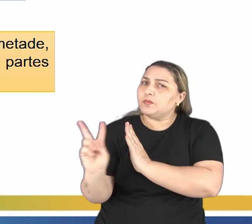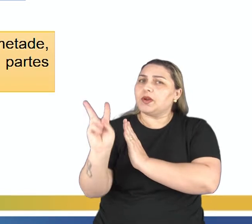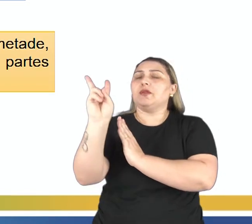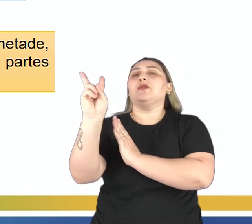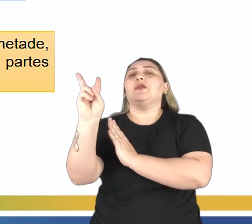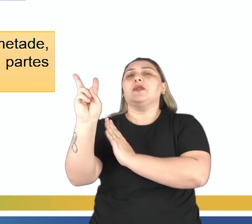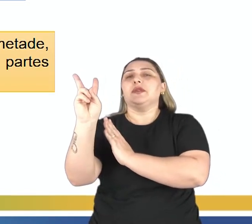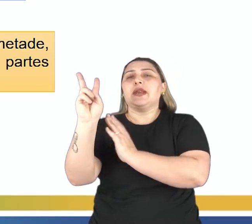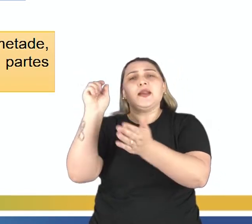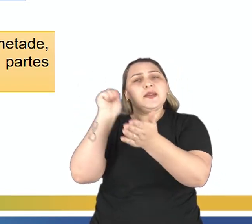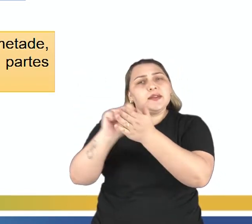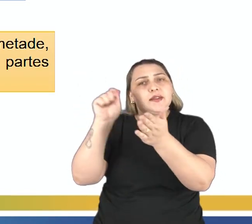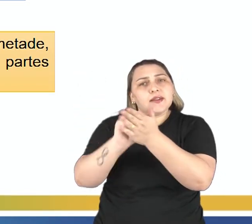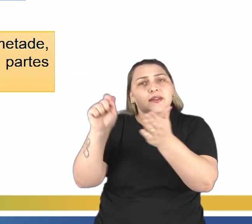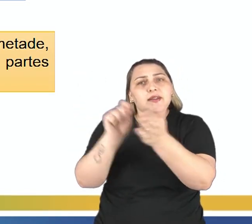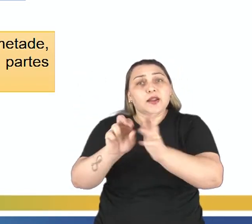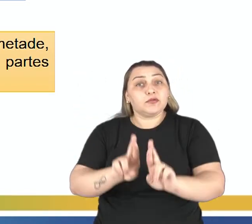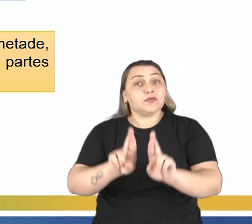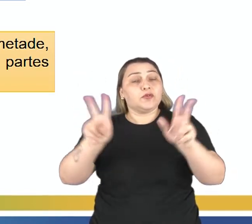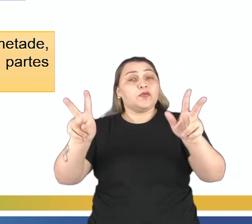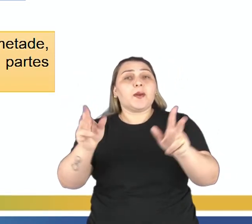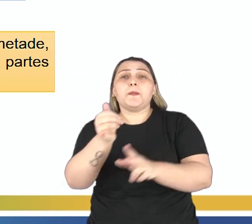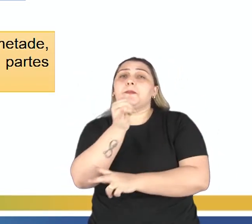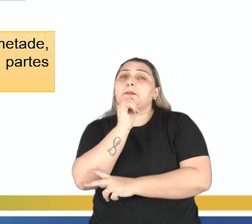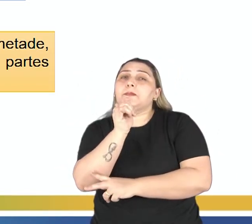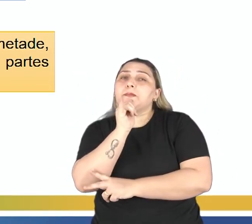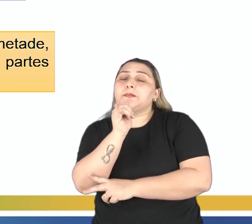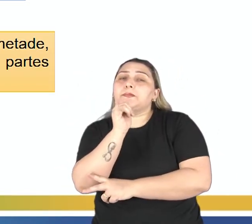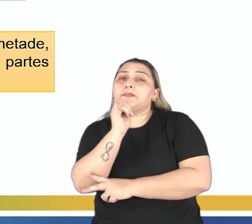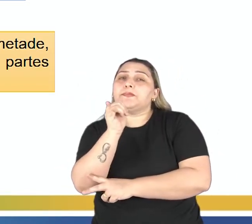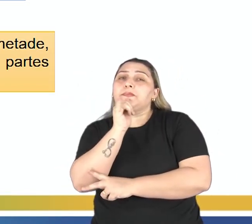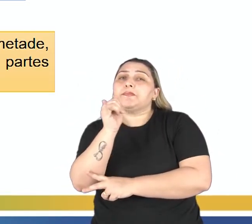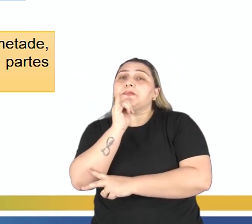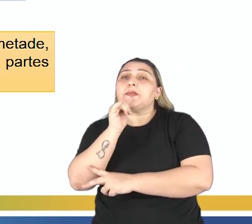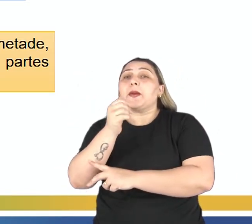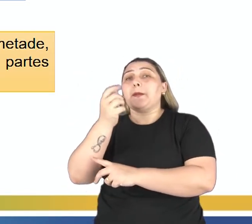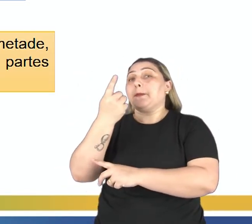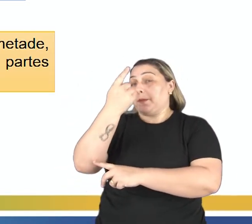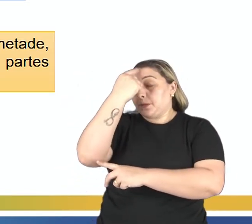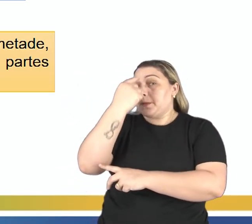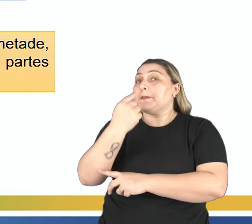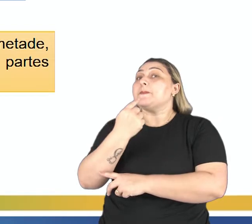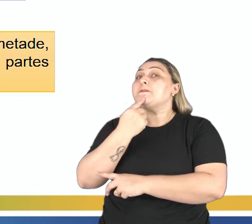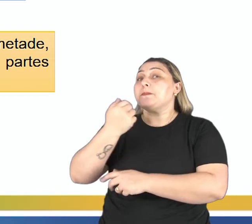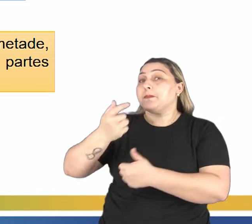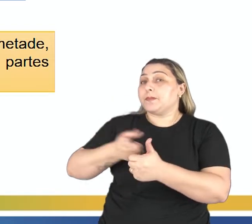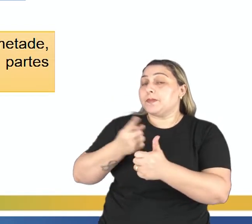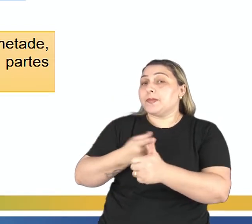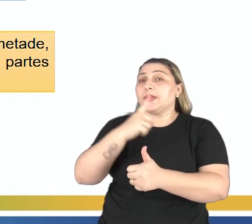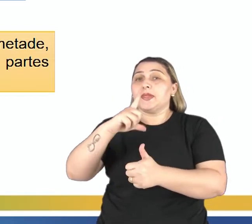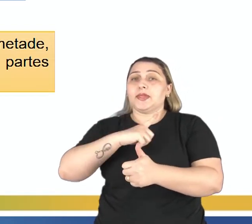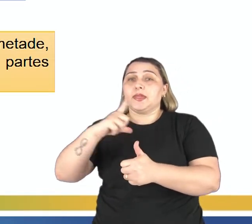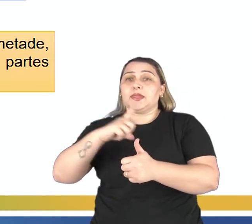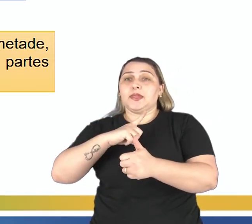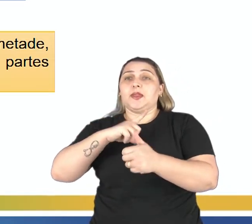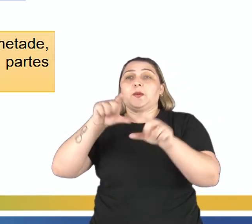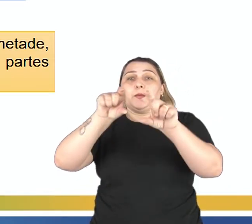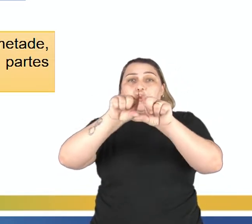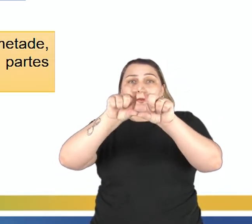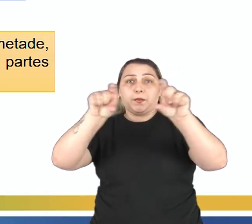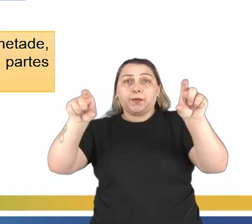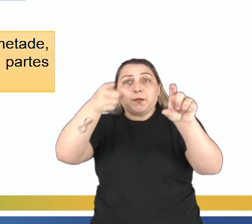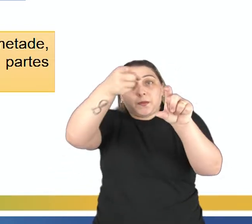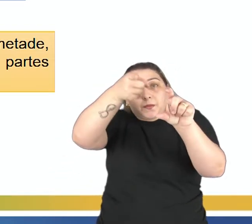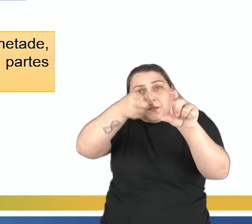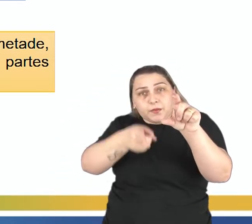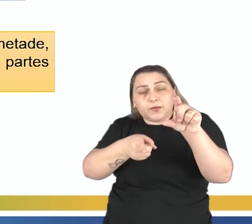e são escritas de maneiras diferentes. Então por exemplo aí, ó, na primeira imagem, nós temos uma figura que foi dividida em duas